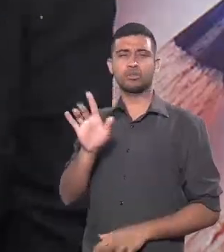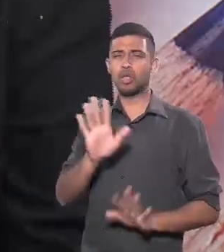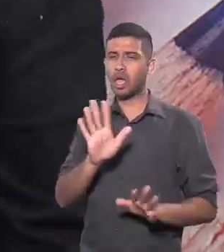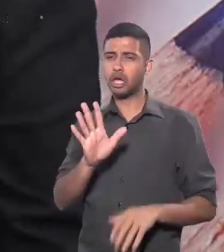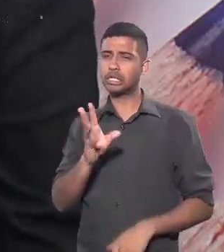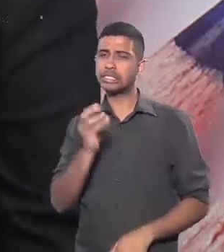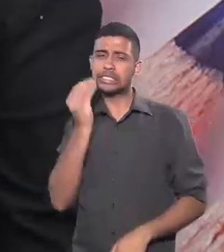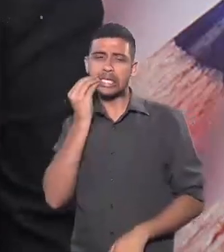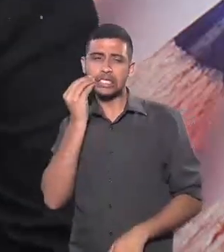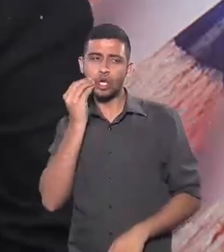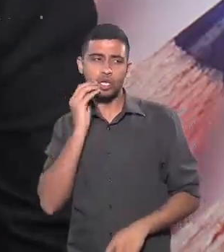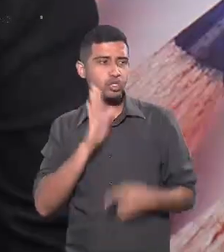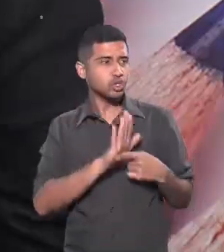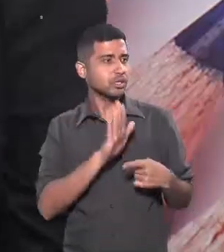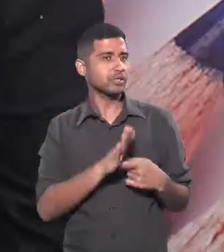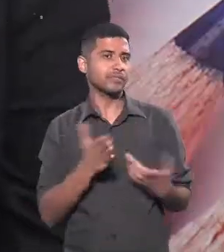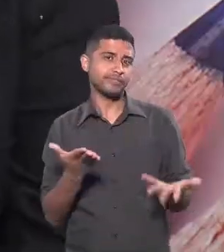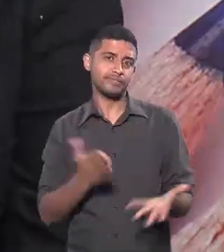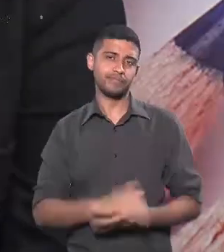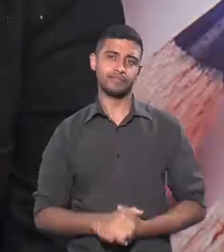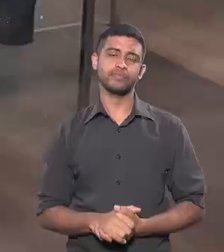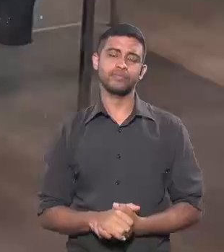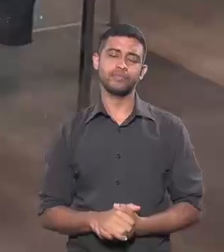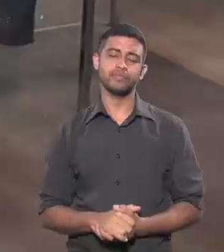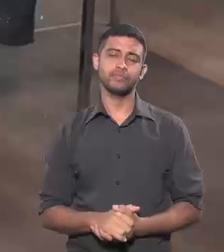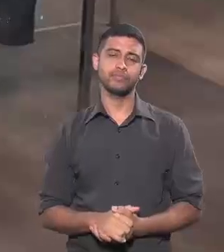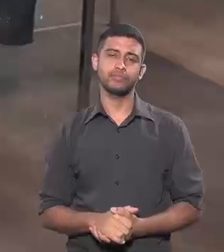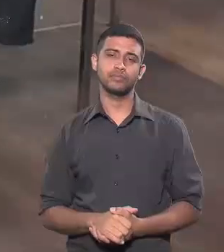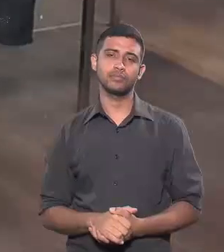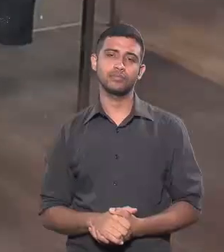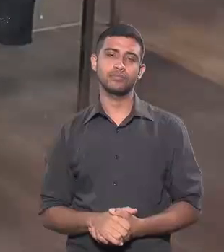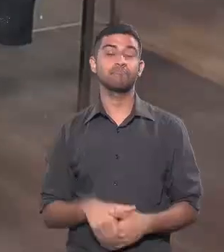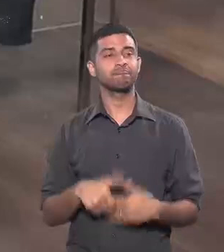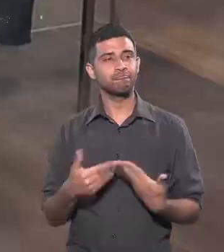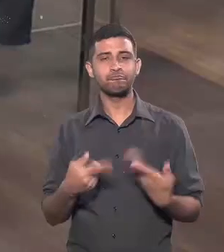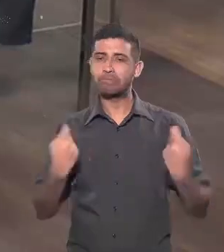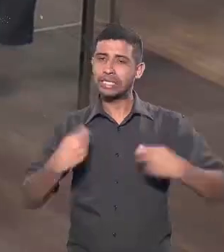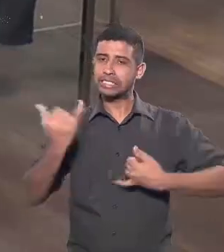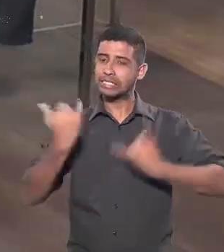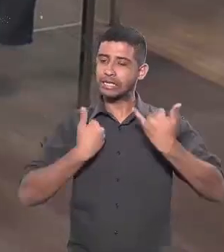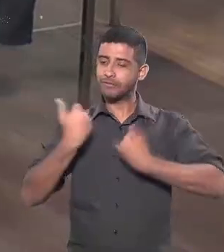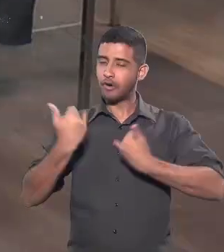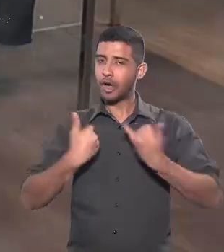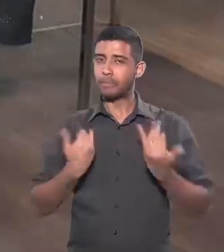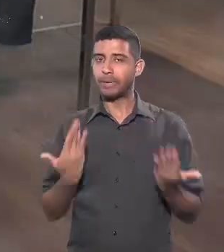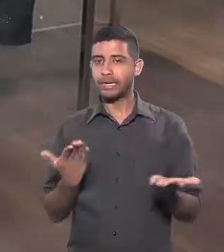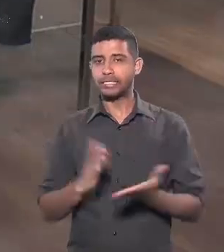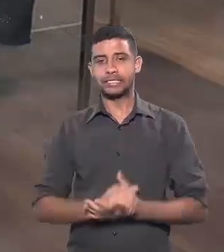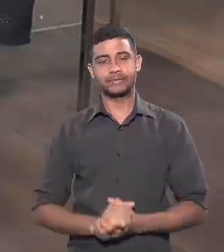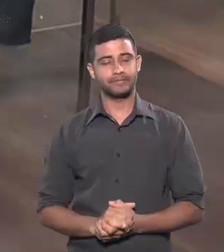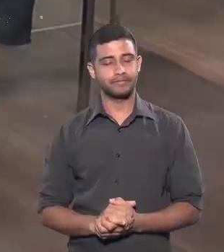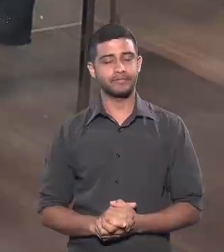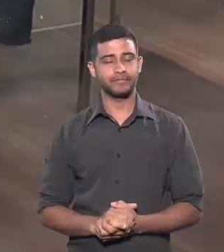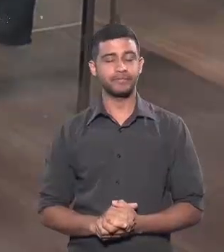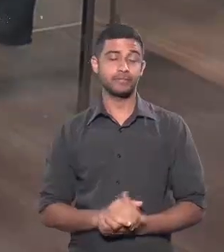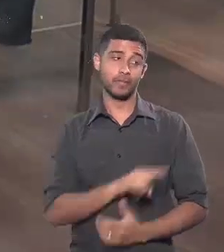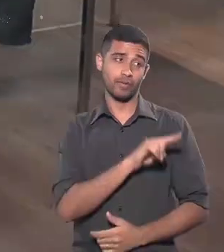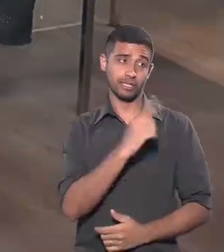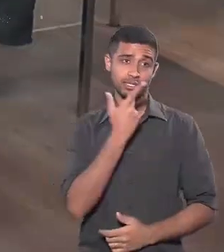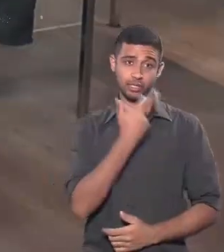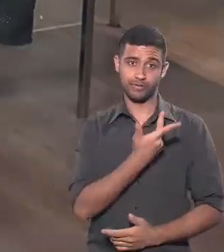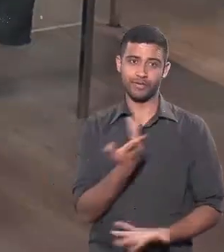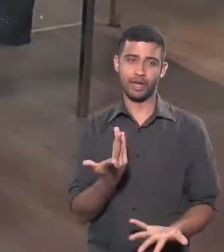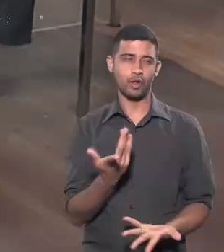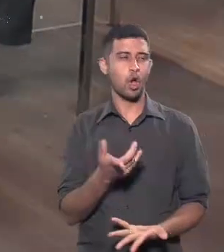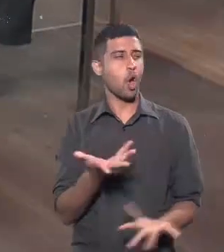mulher estava tentando ajudar. Ela teve boa intenção, né? Exato. Acho que a gente tem que se informar. E nesse sentido, pelo que